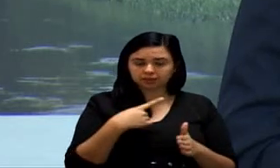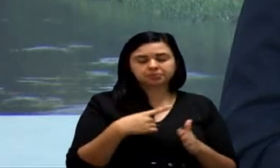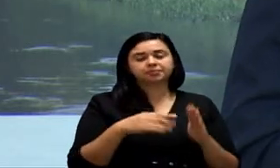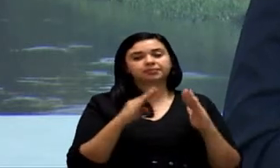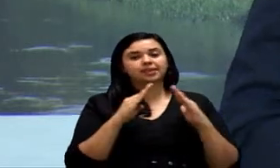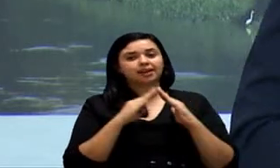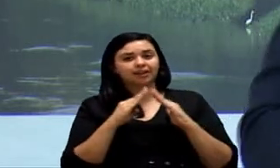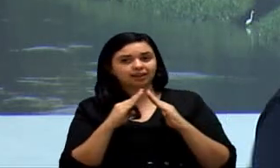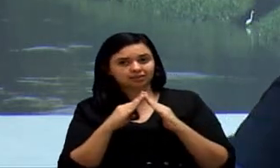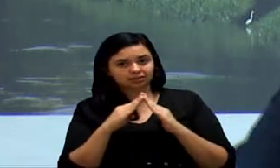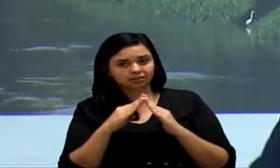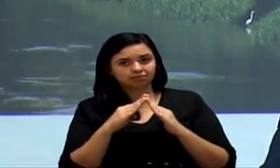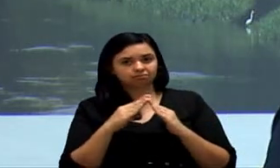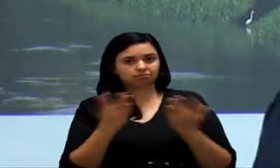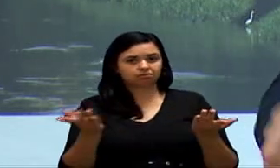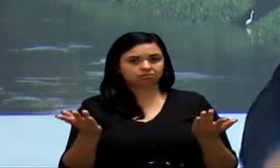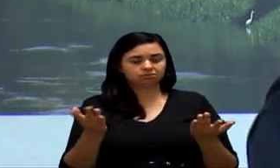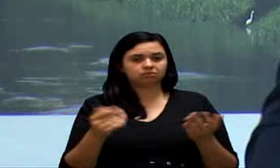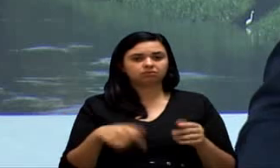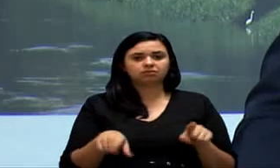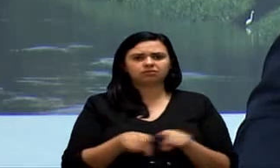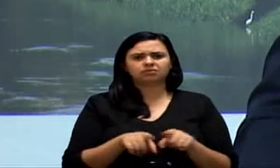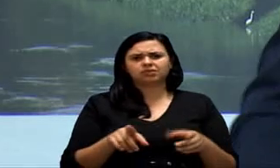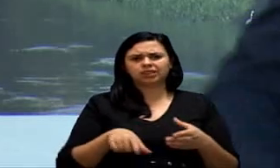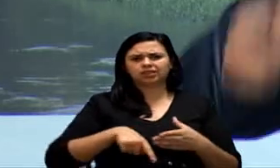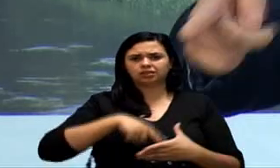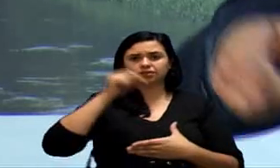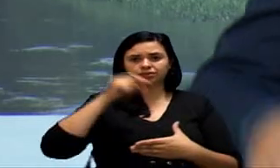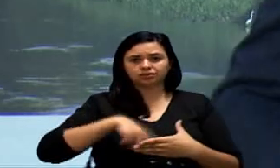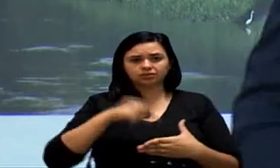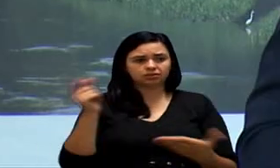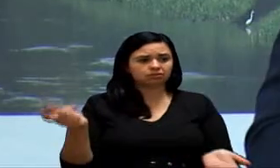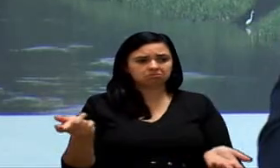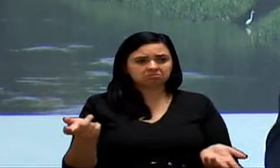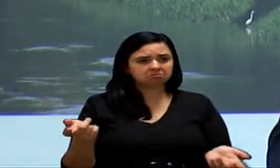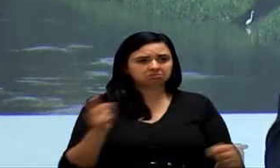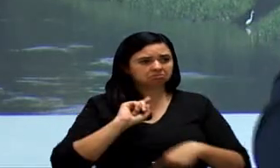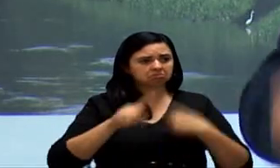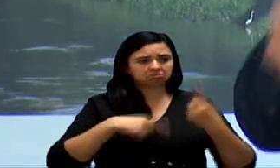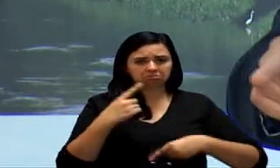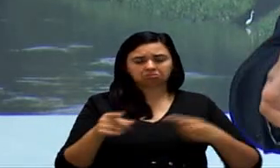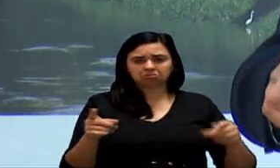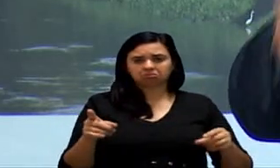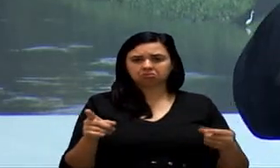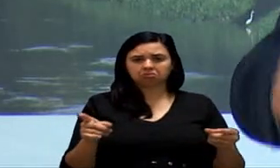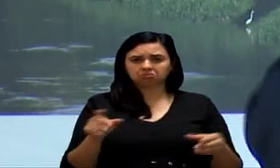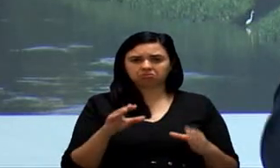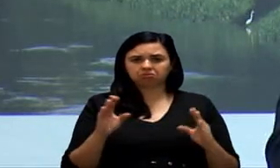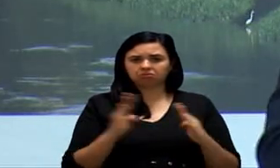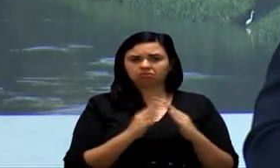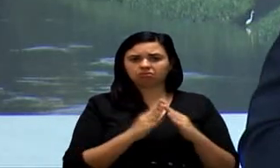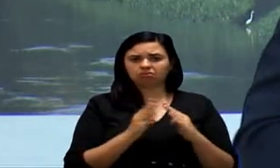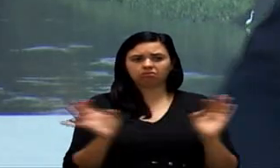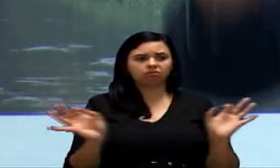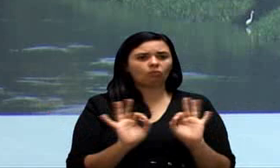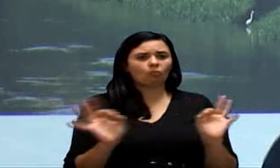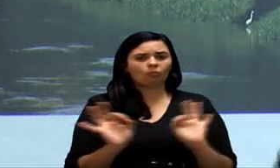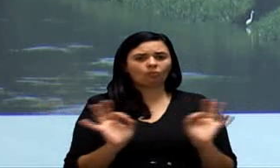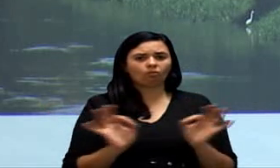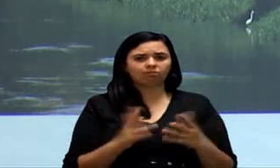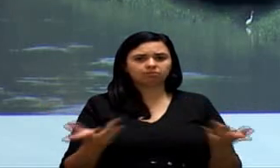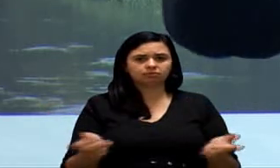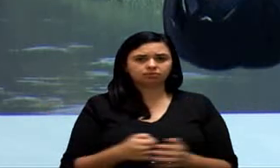moradia, chega aqui de sortear e não tem nenhuma casa. Então eu vou lutar no estado para ter. Tem que ter casa e tem que ter moradia.